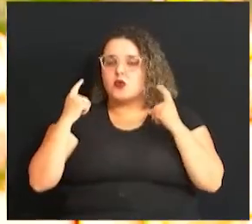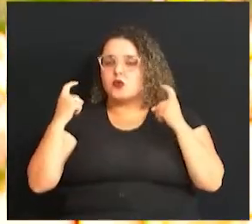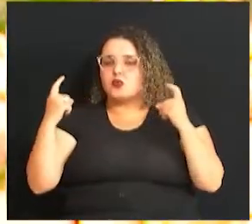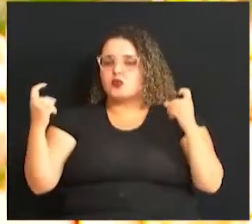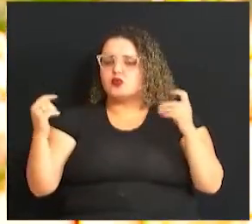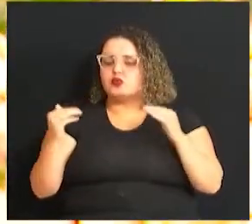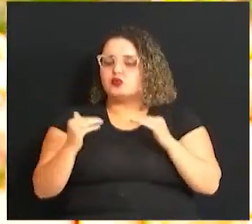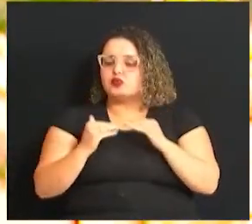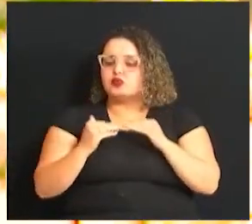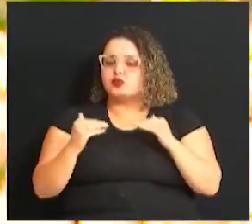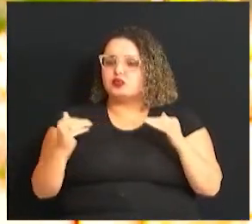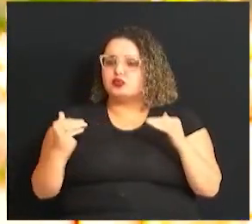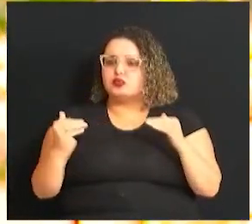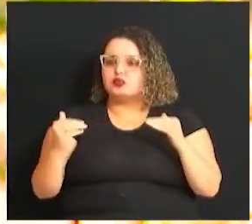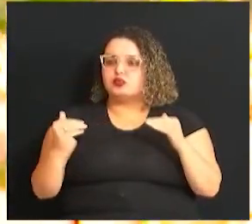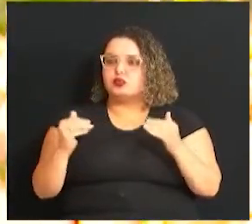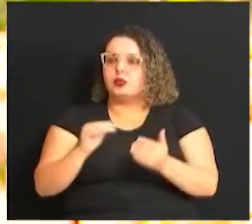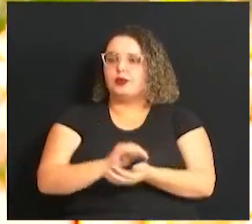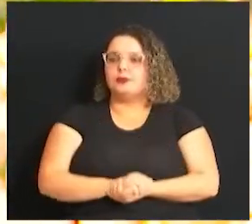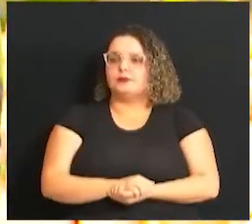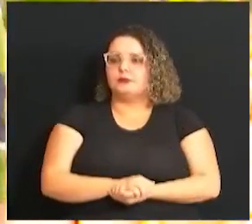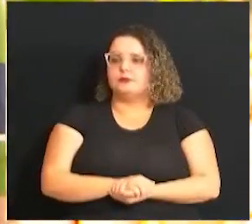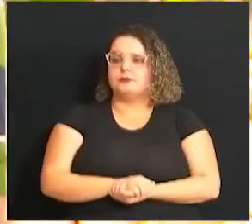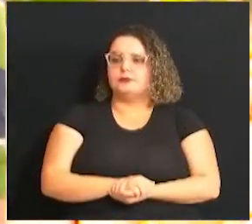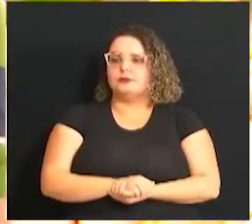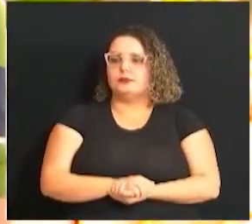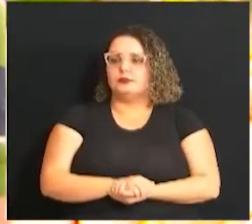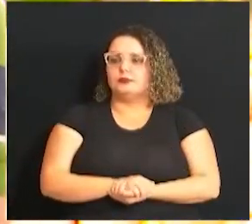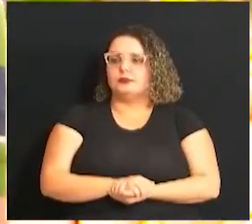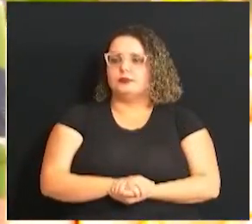o som dela é muito estável, né? Então isso